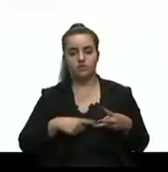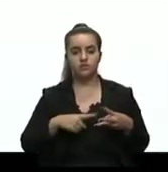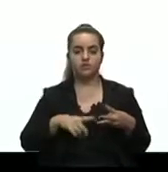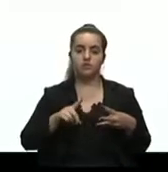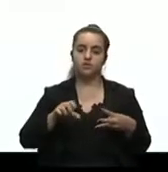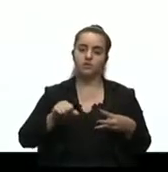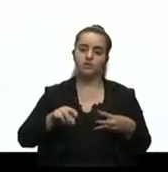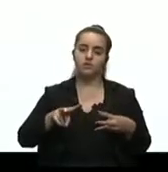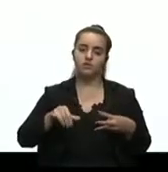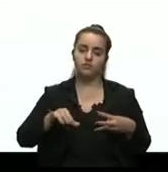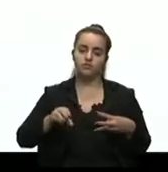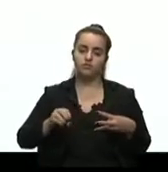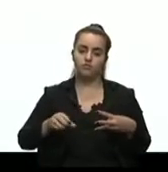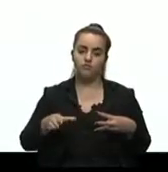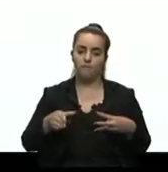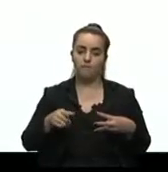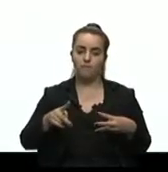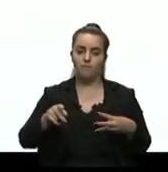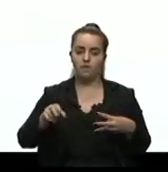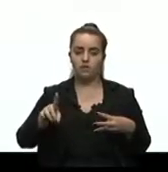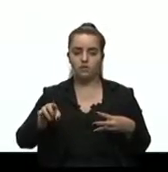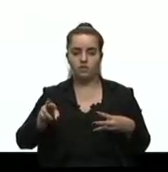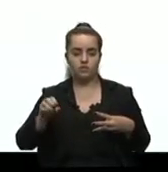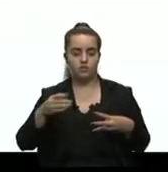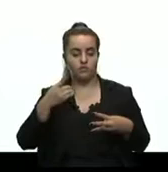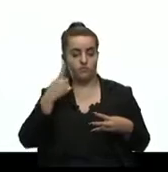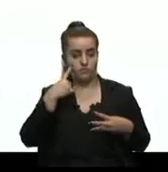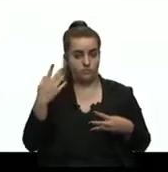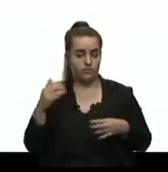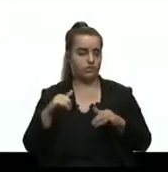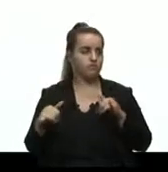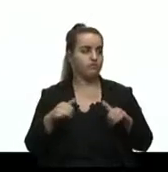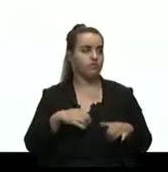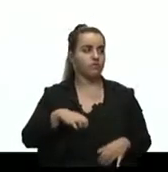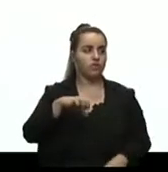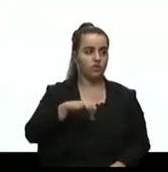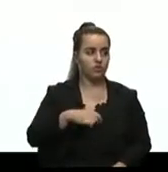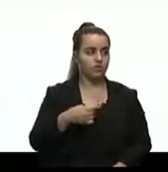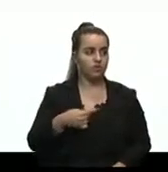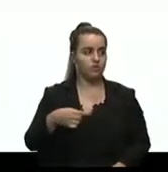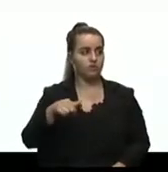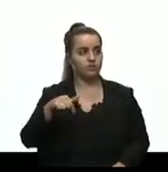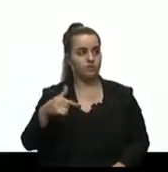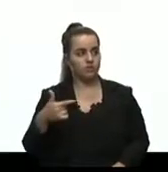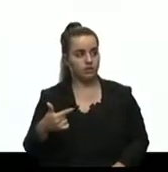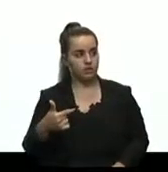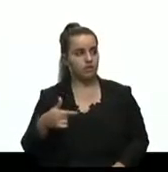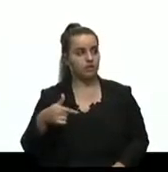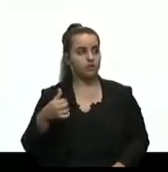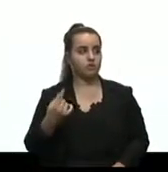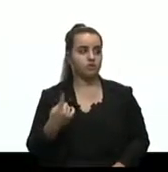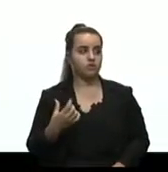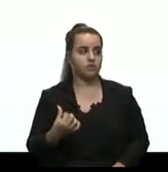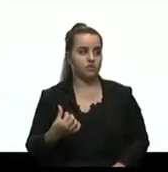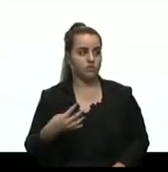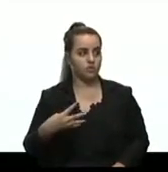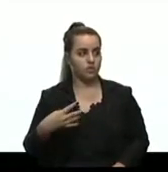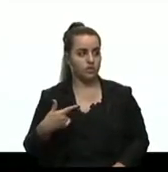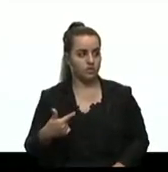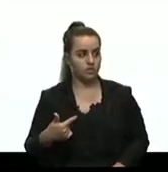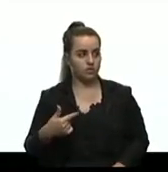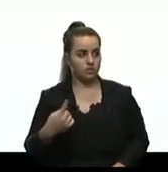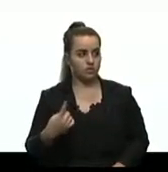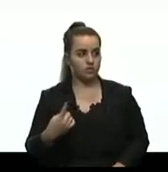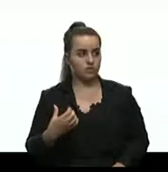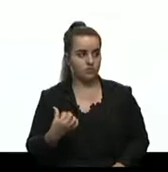considere os seguintes dados: 9, 27, 16, 42, 16 e 23.